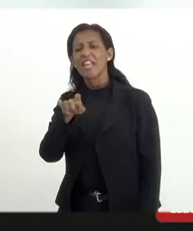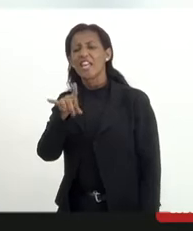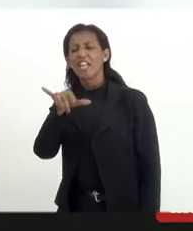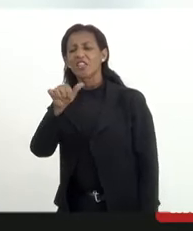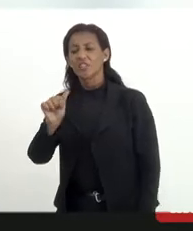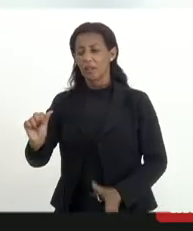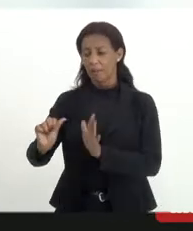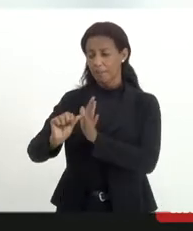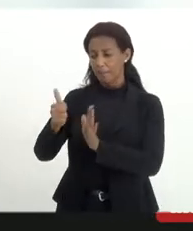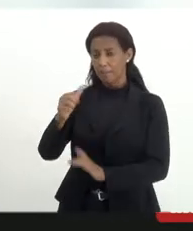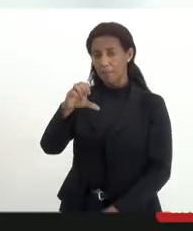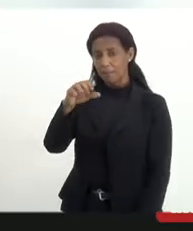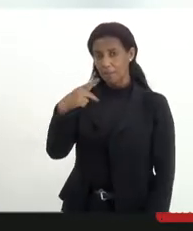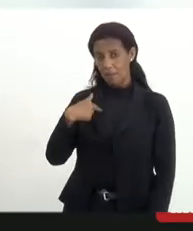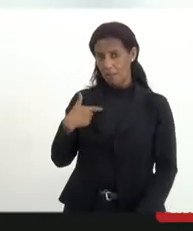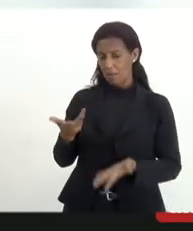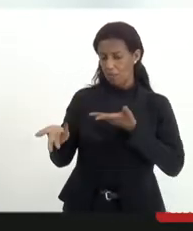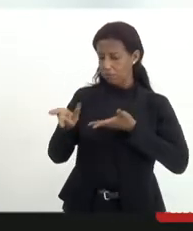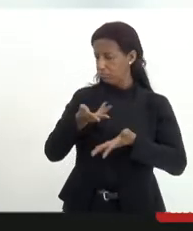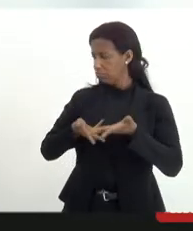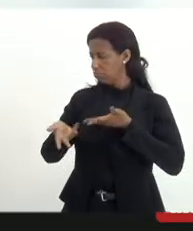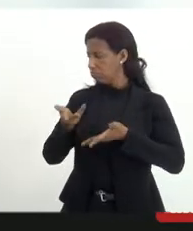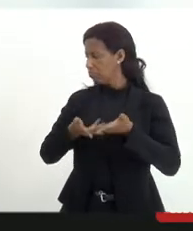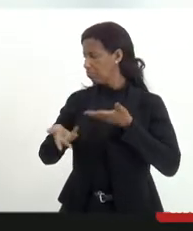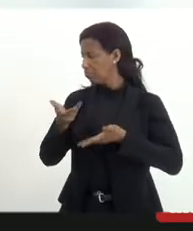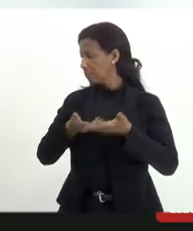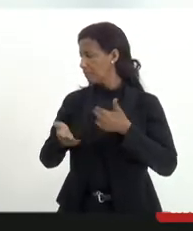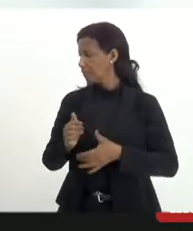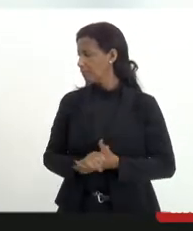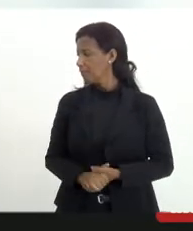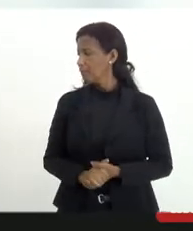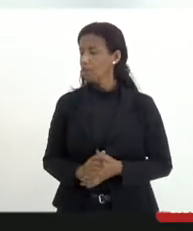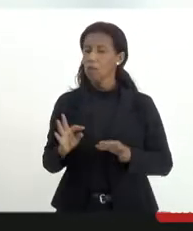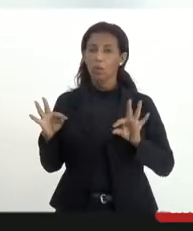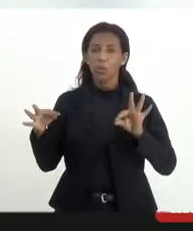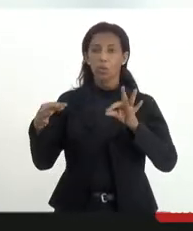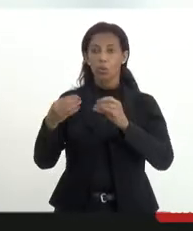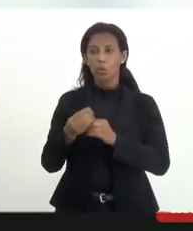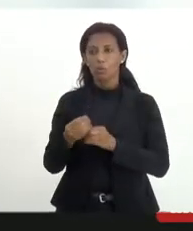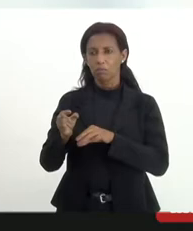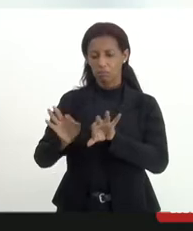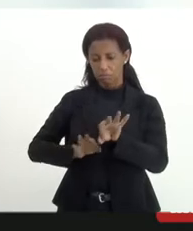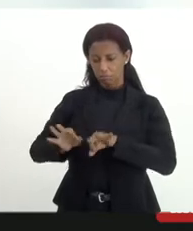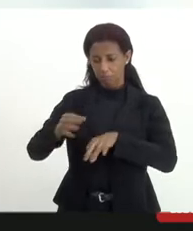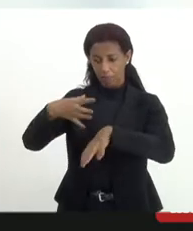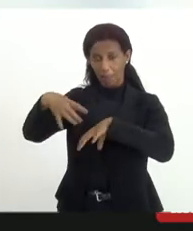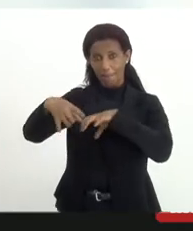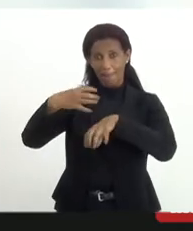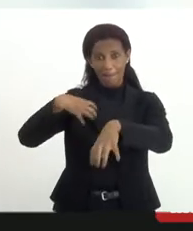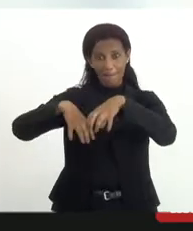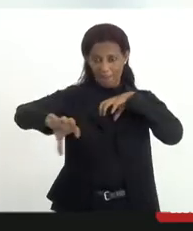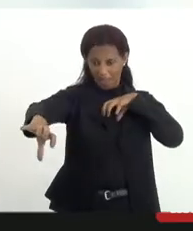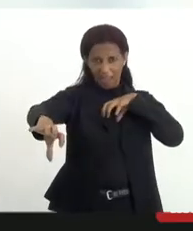primeira CPI que eu participo sendo totalmente feita de forma remota,